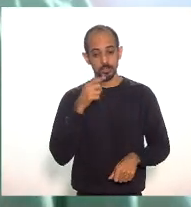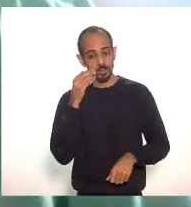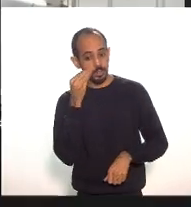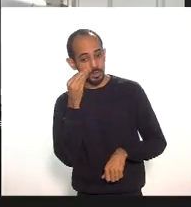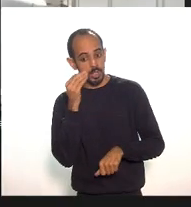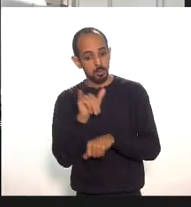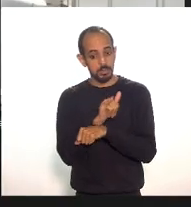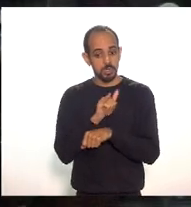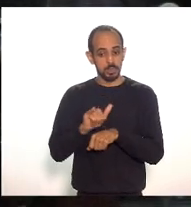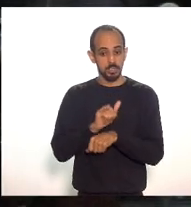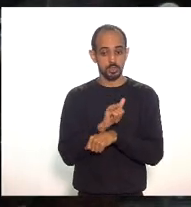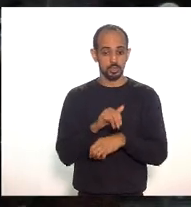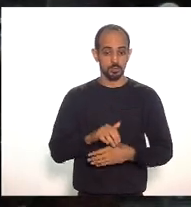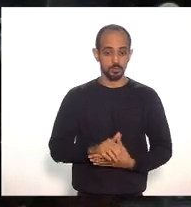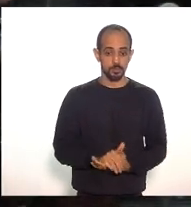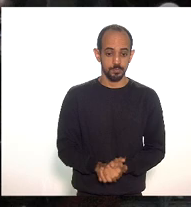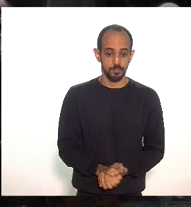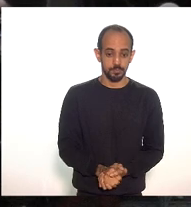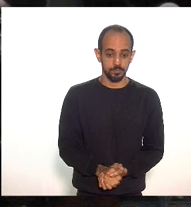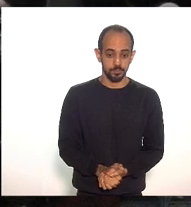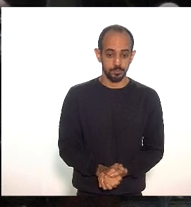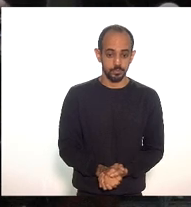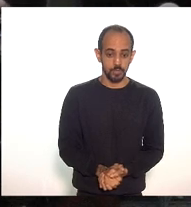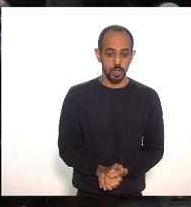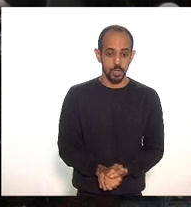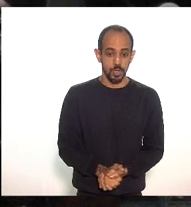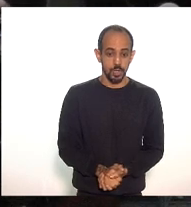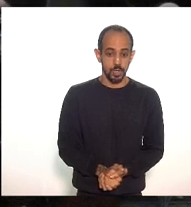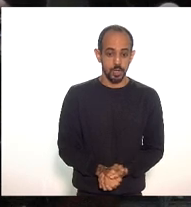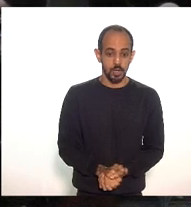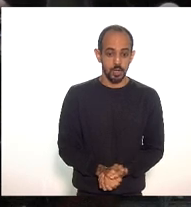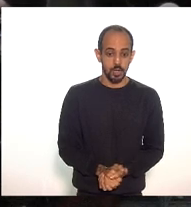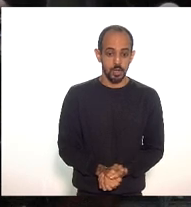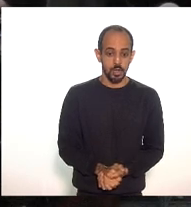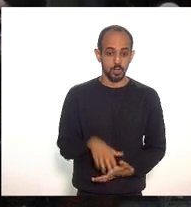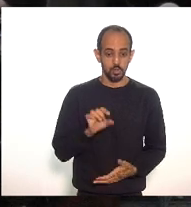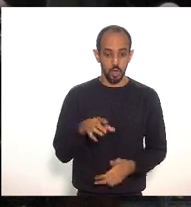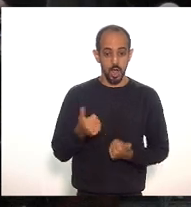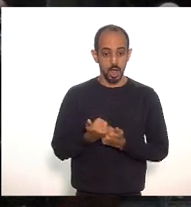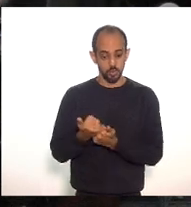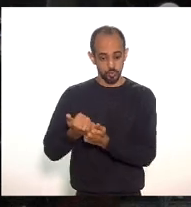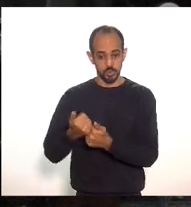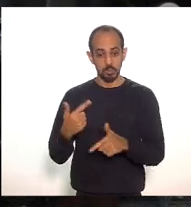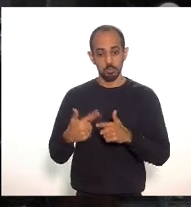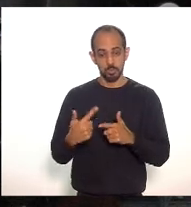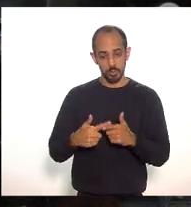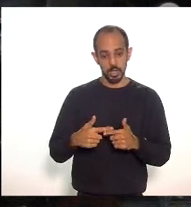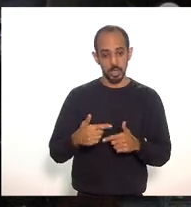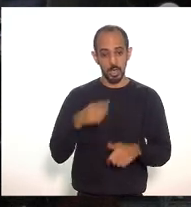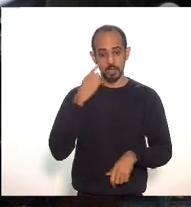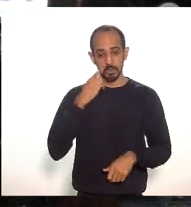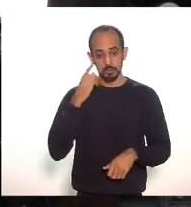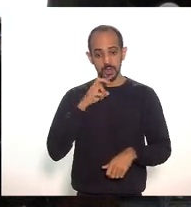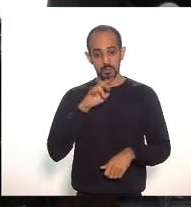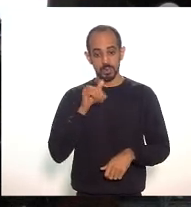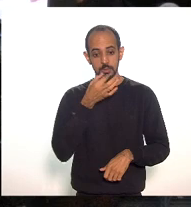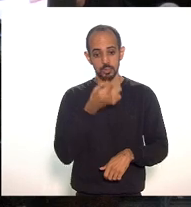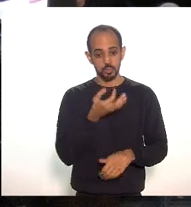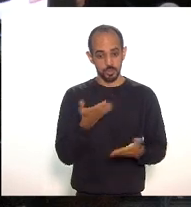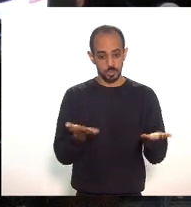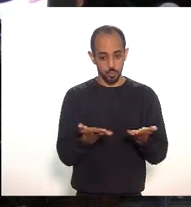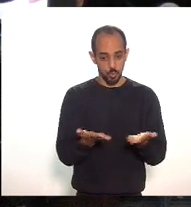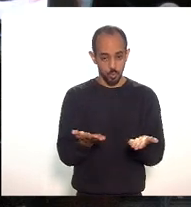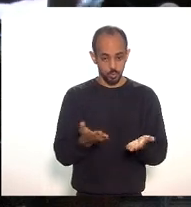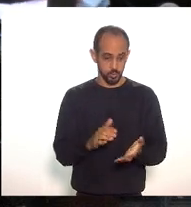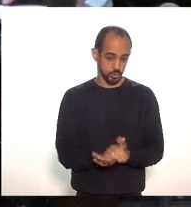e o minc só ajuda o que a deputada vai ter uma indicação aprovada hoje E terá uma